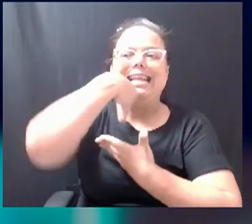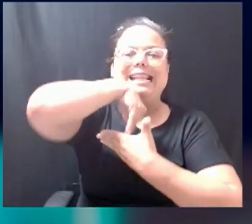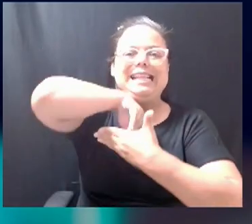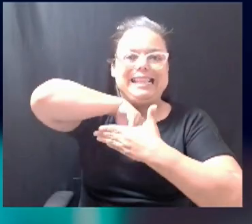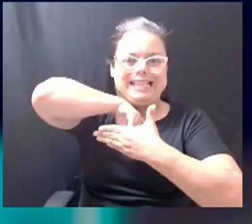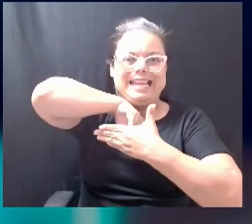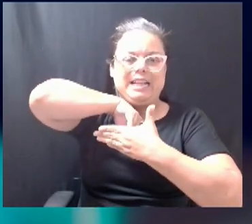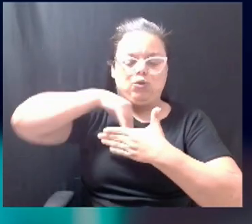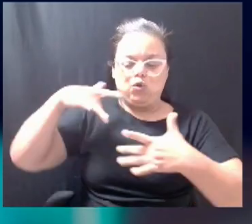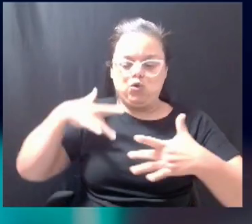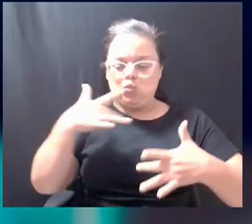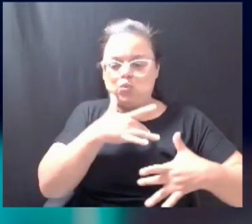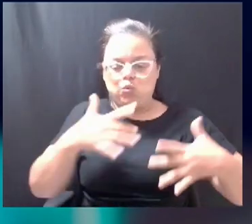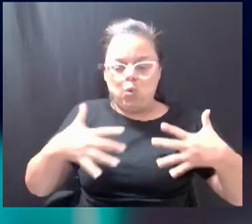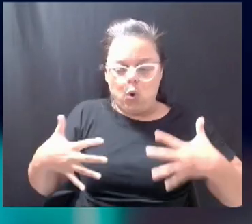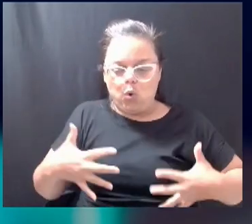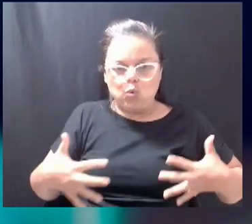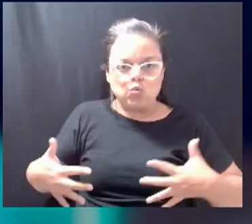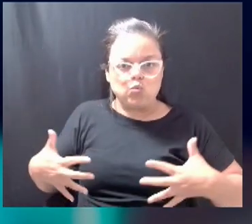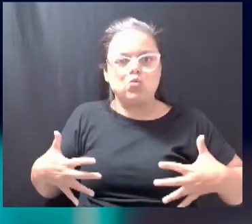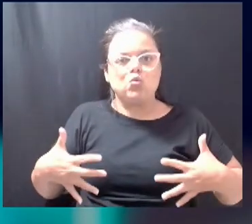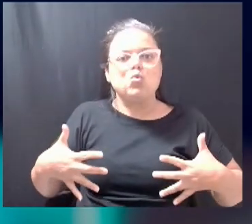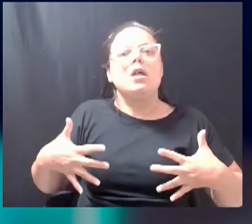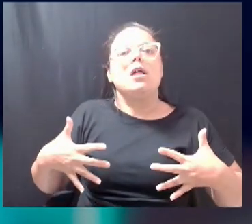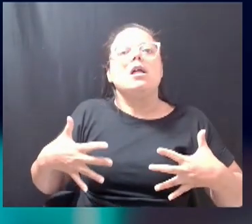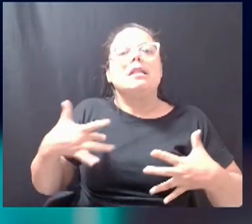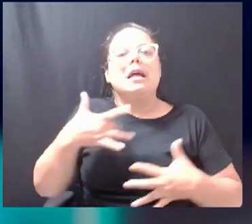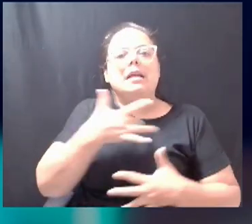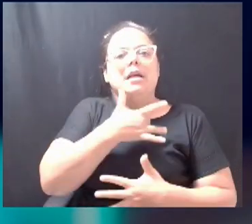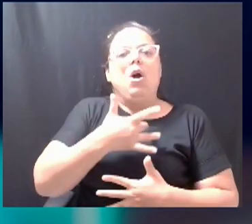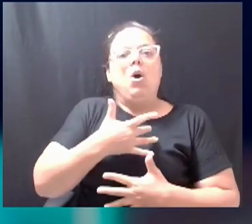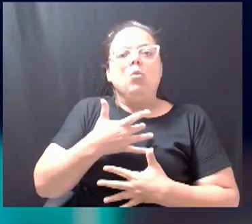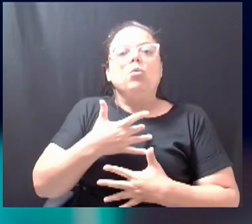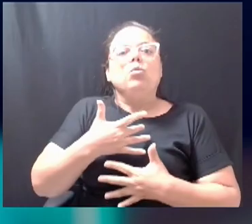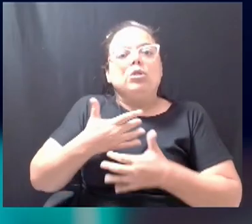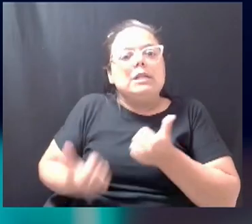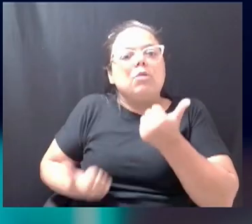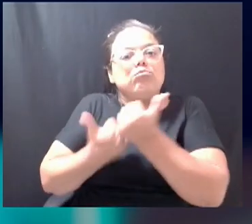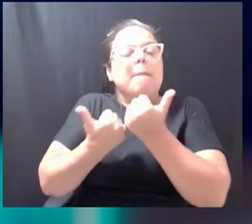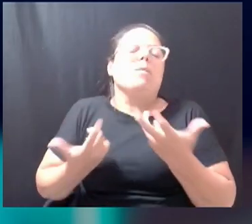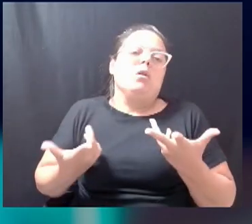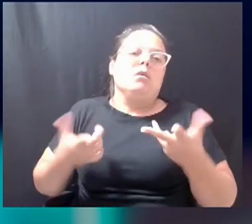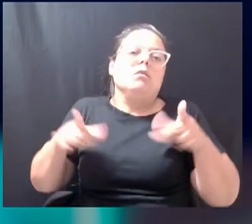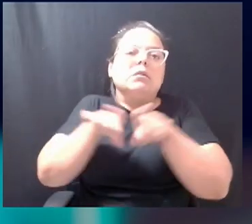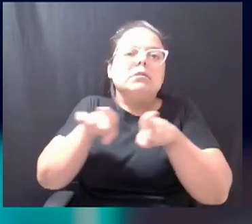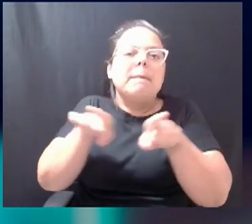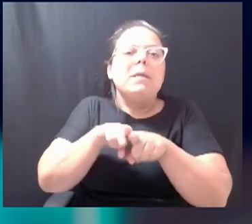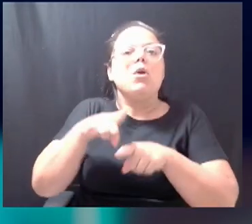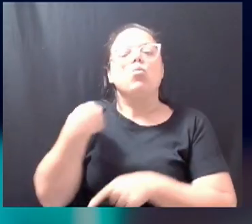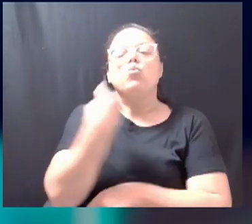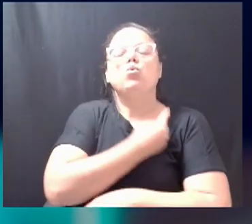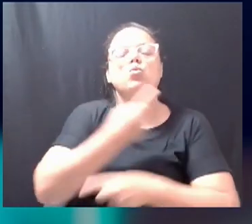os órgãos de saúde hoje estão do nosso lado quando a gente vê que tanto